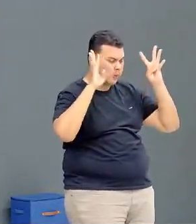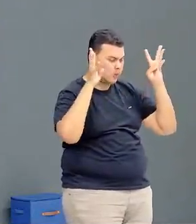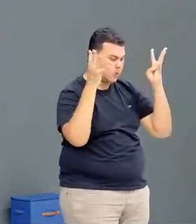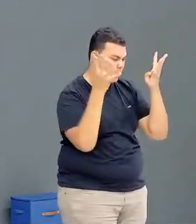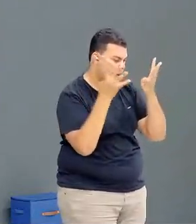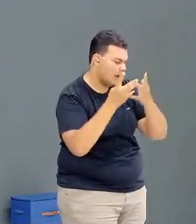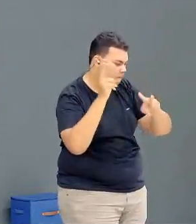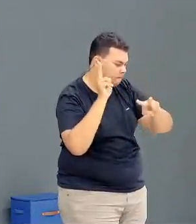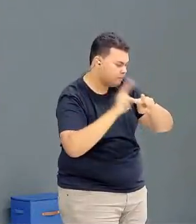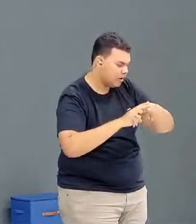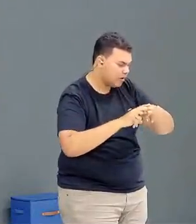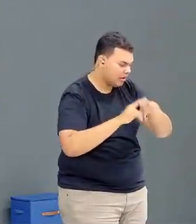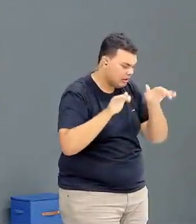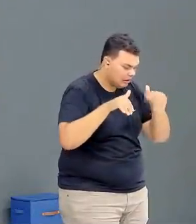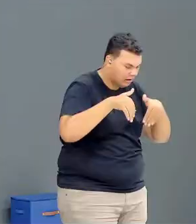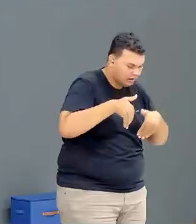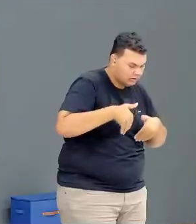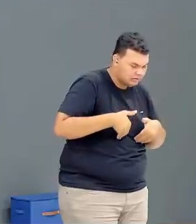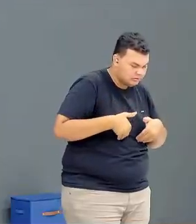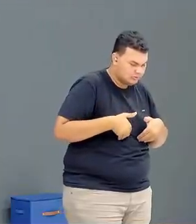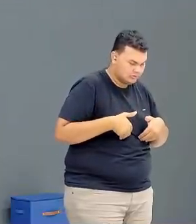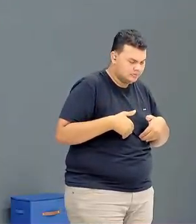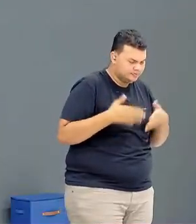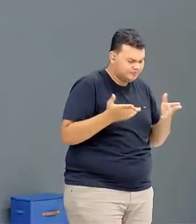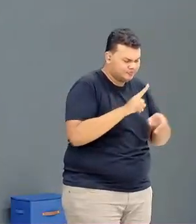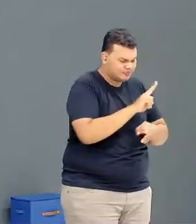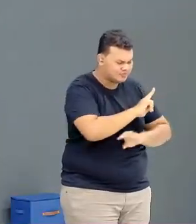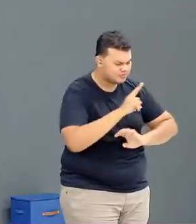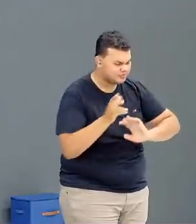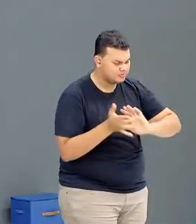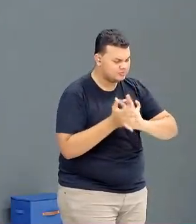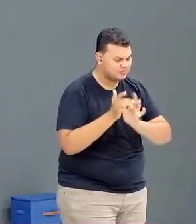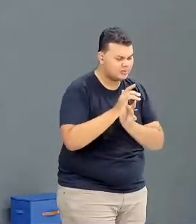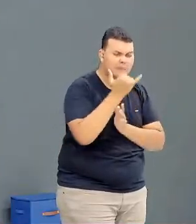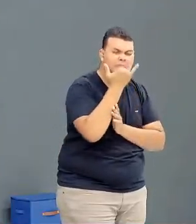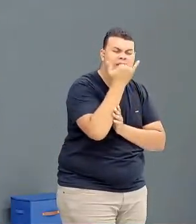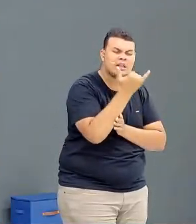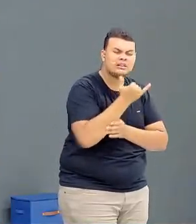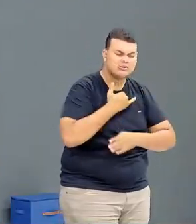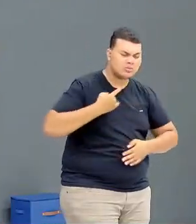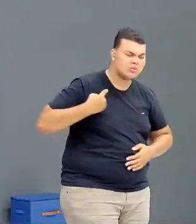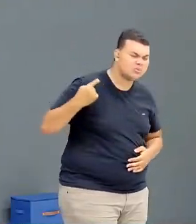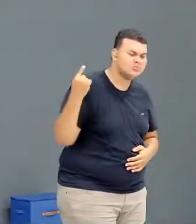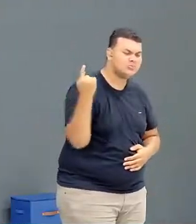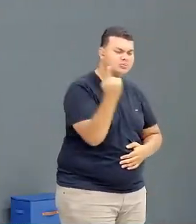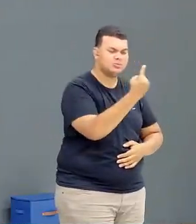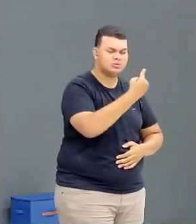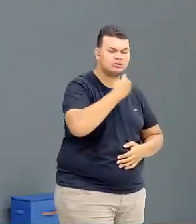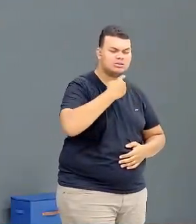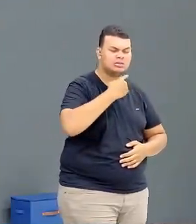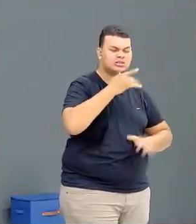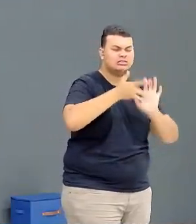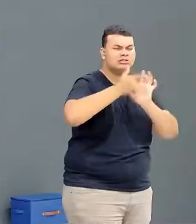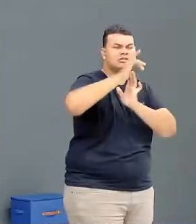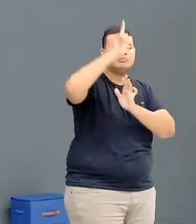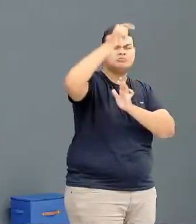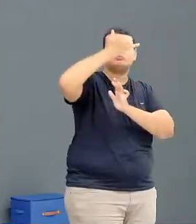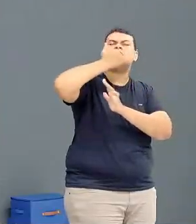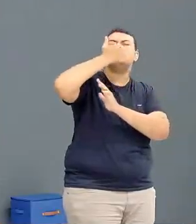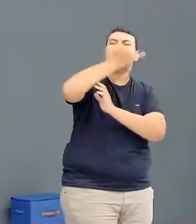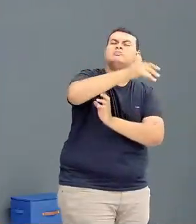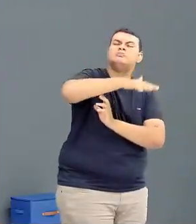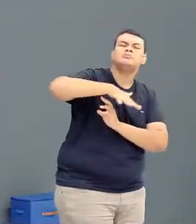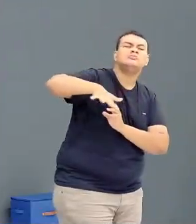construída. No nome de Jesus, o perdão dos céus vem sobre a vida dessa pessoa agora, neste